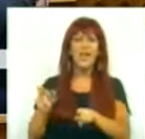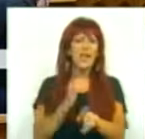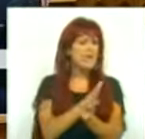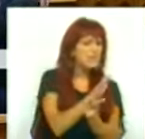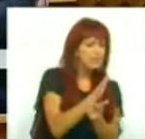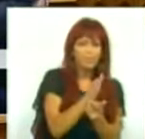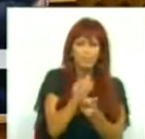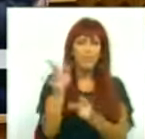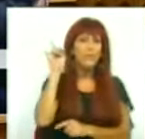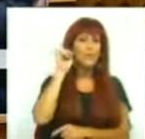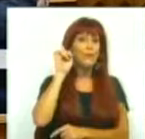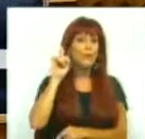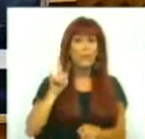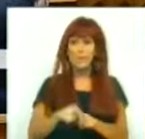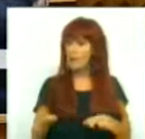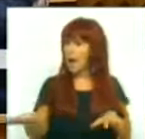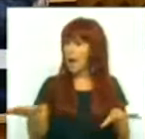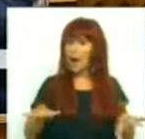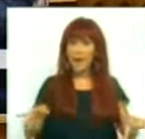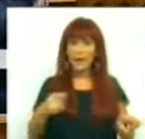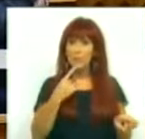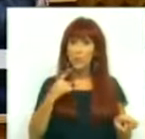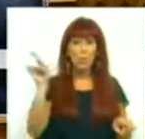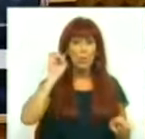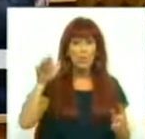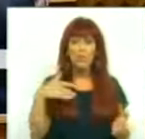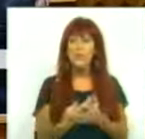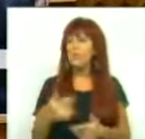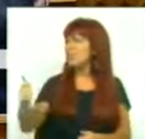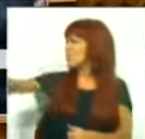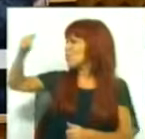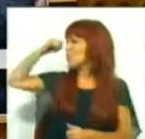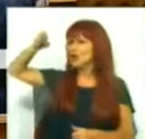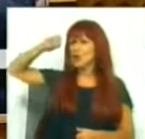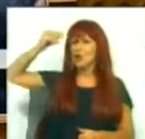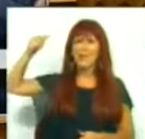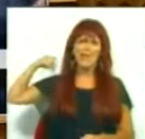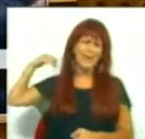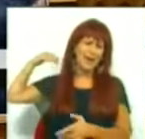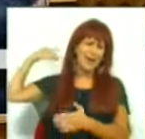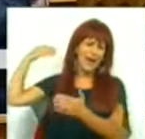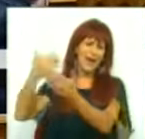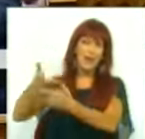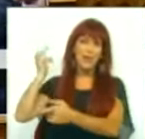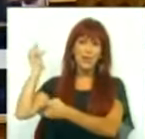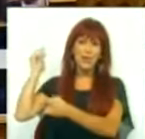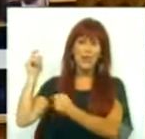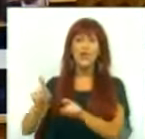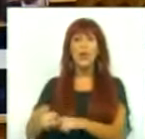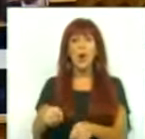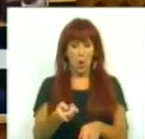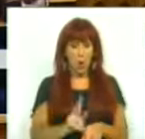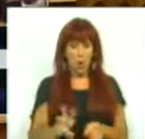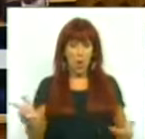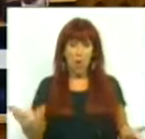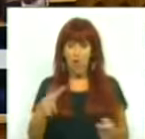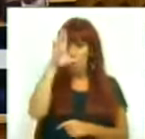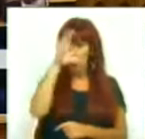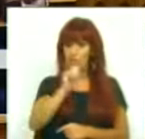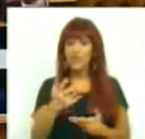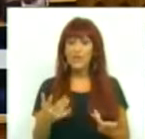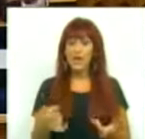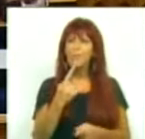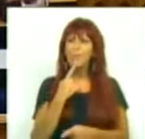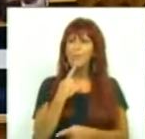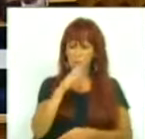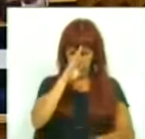são vetores fundamentais, são áreas fundamentais que andaram muito esquecidas ao longo dos últimos anos, para as quais o Governo